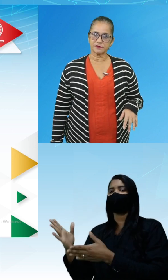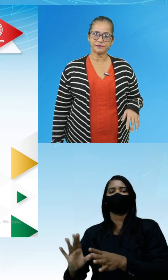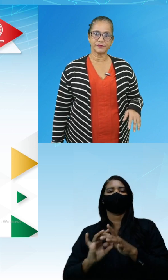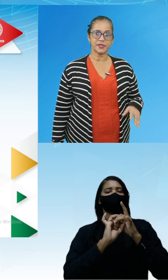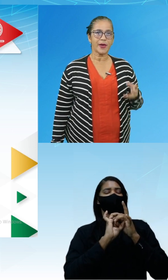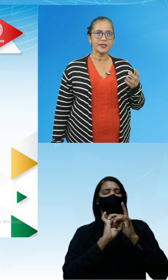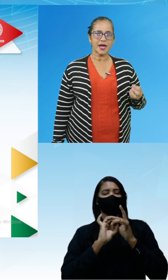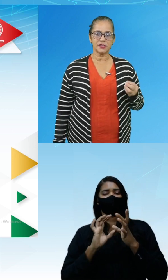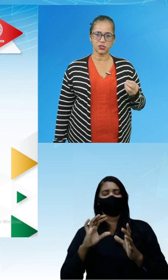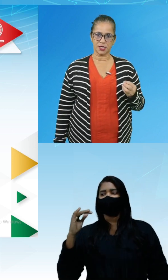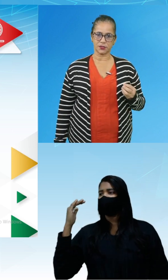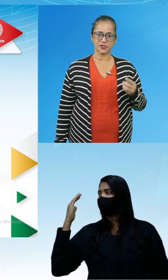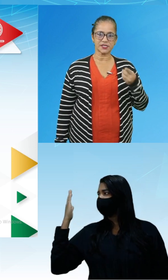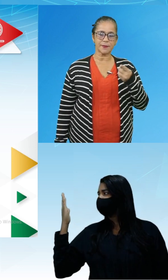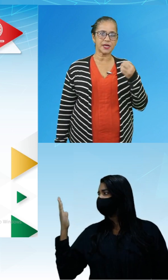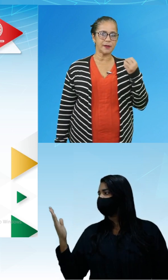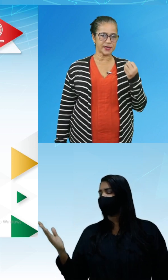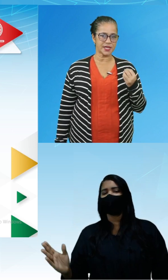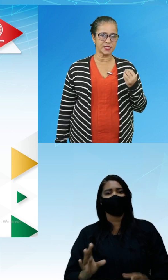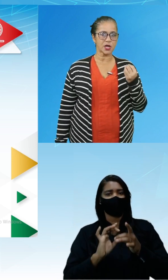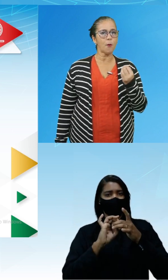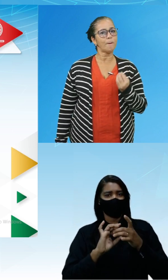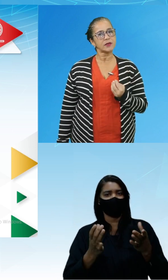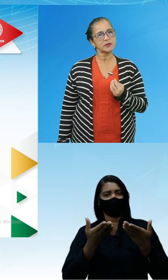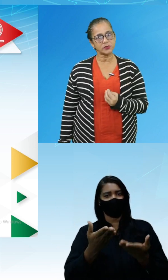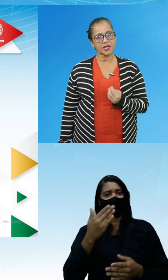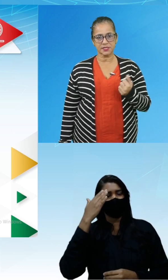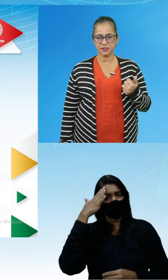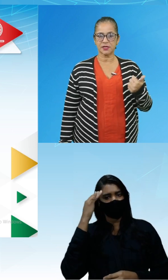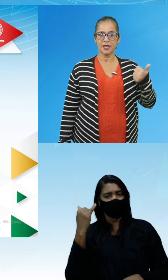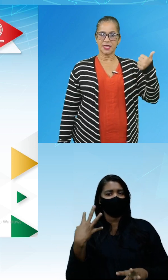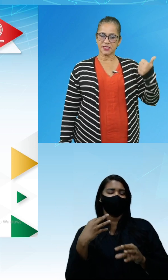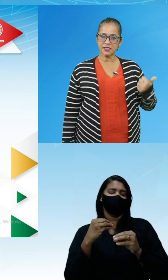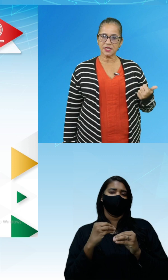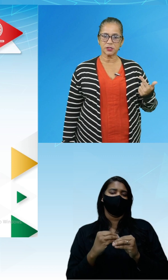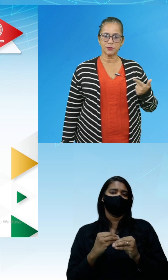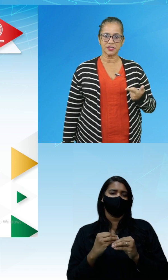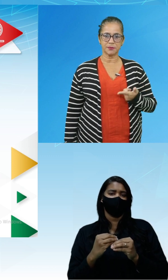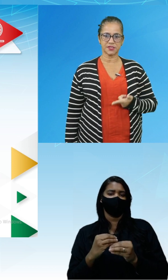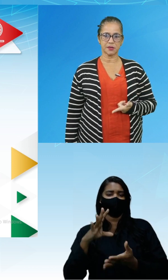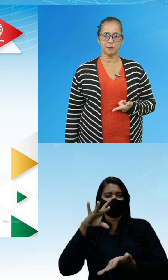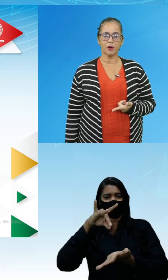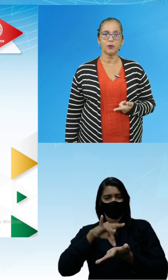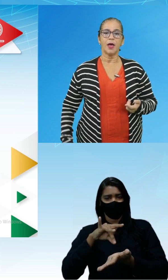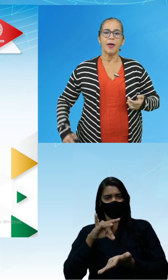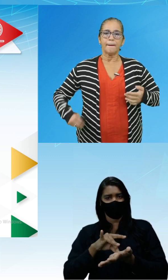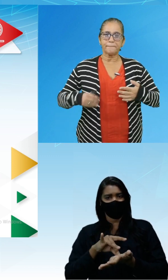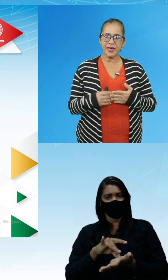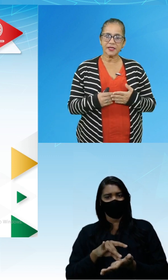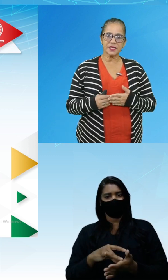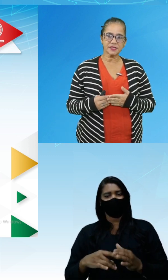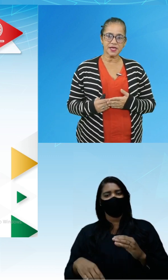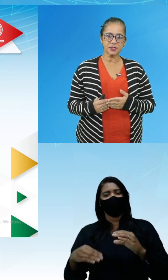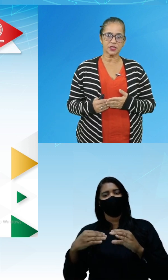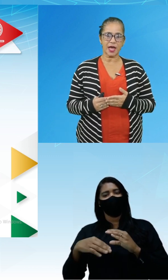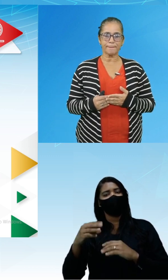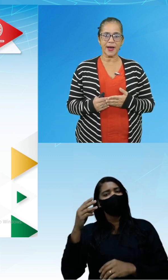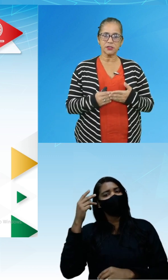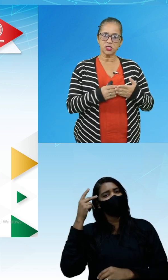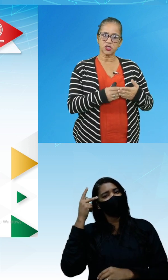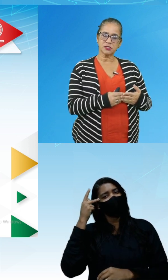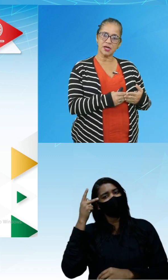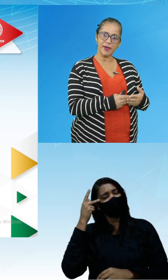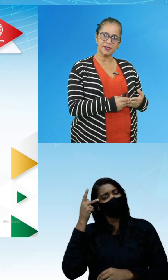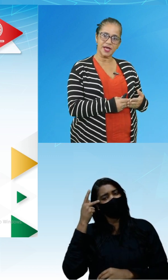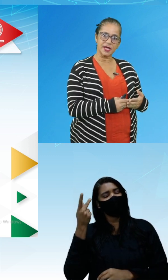Liberdade. Liberdade, gente. Você sabia que Liberdade é um bairro situado na zona central do município de São Paulo, pertencente à parte